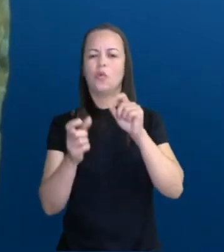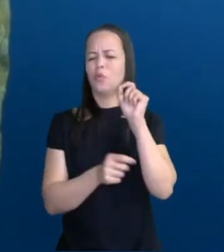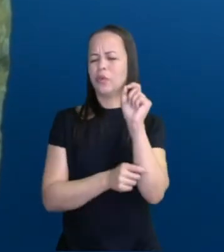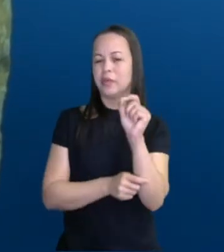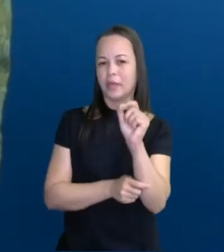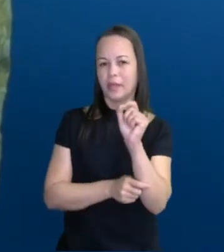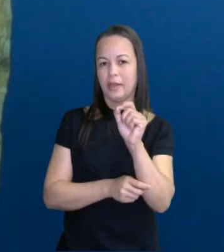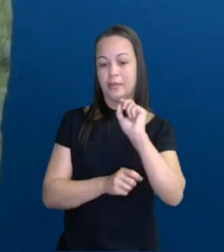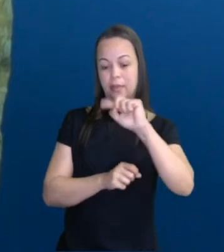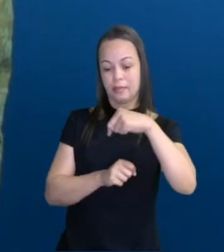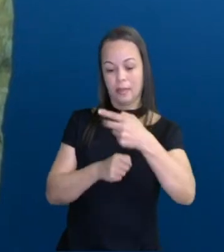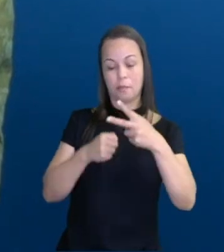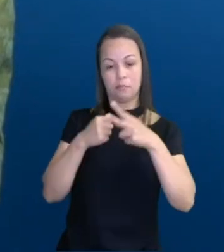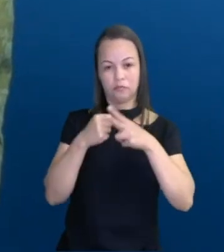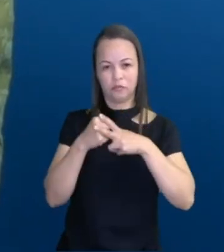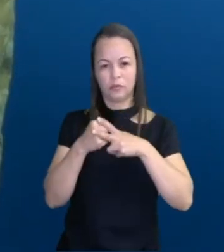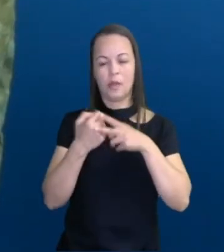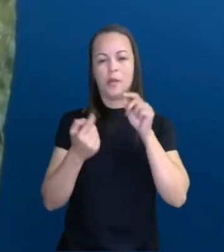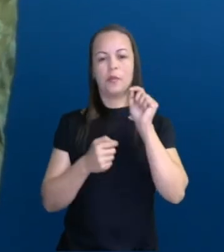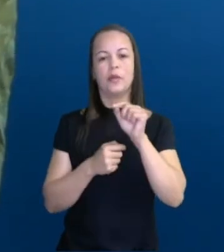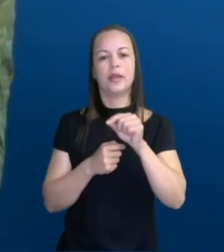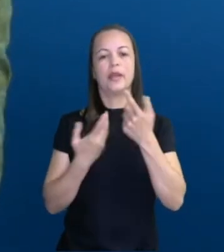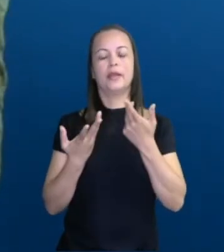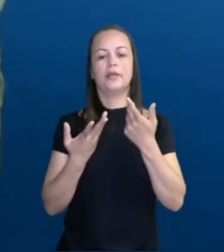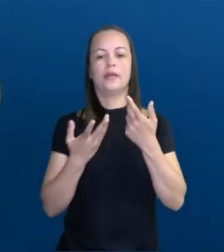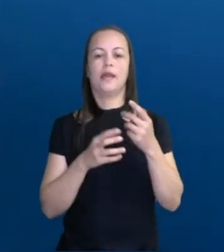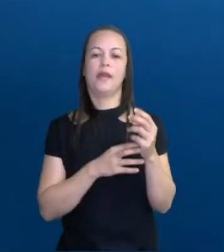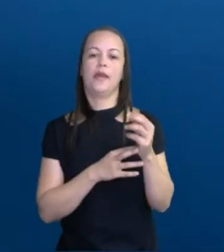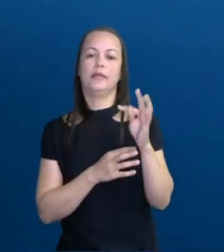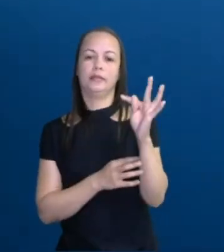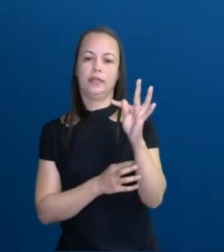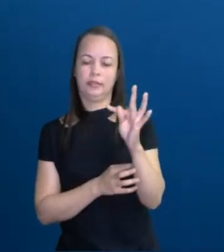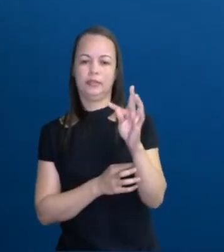o quê, esse verbo ele é transitivo direto.